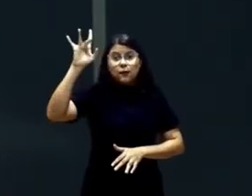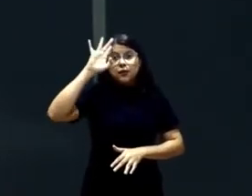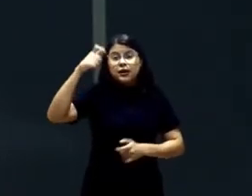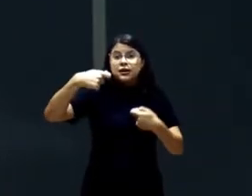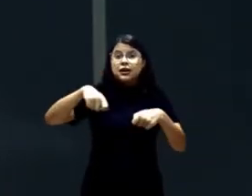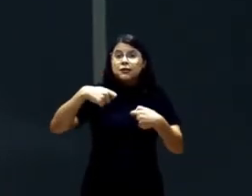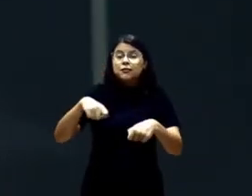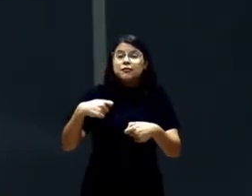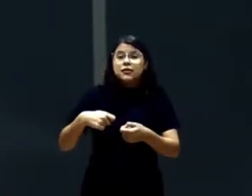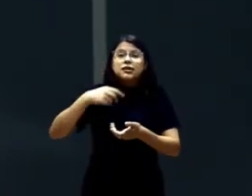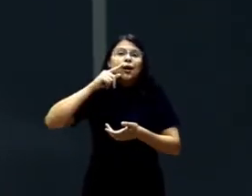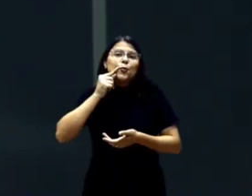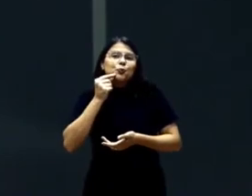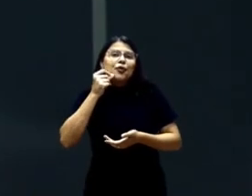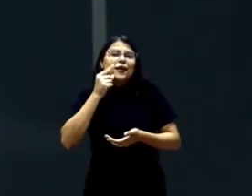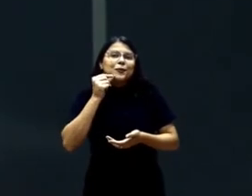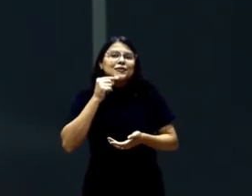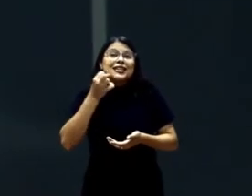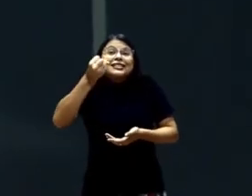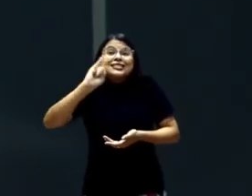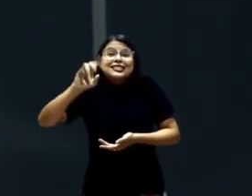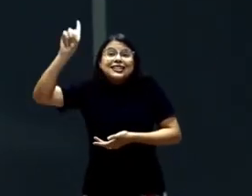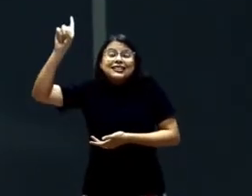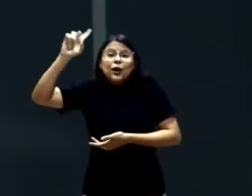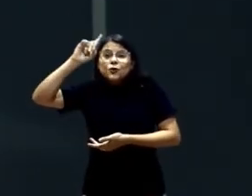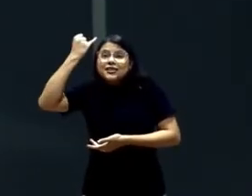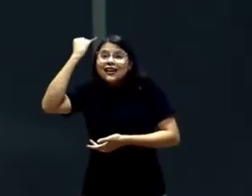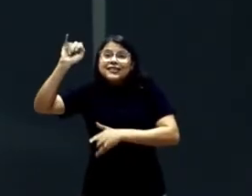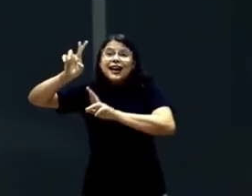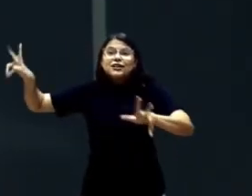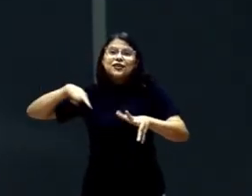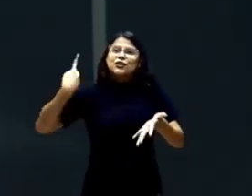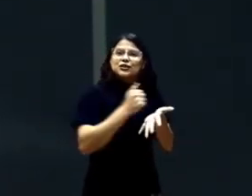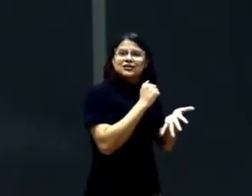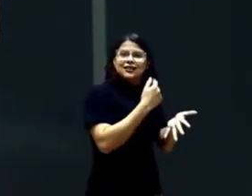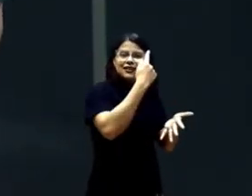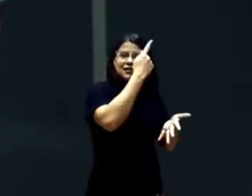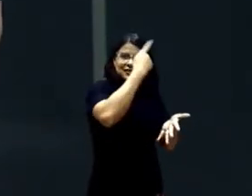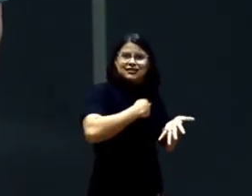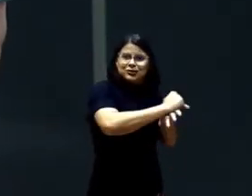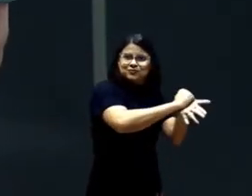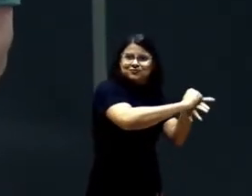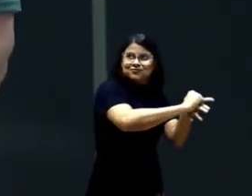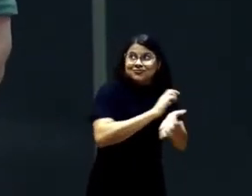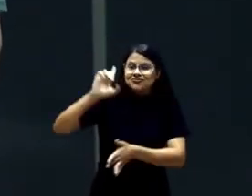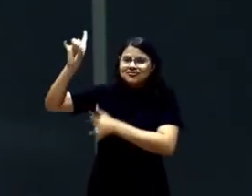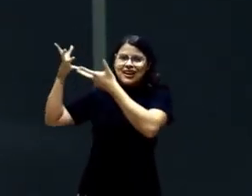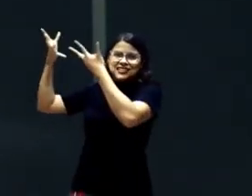Esse homem chegou a um certo momento em dizer o seguinte: agora eu estou